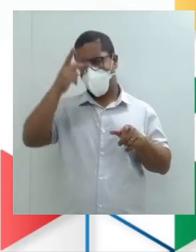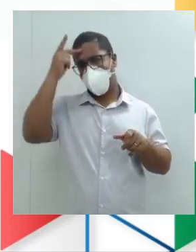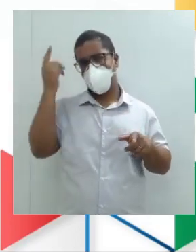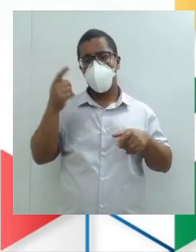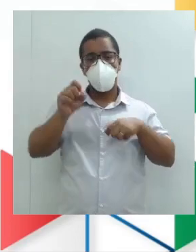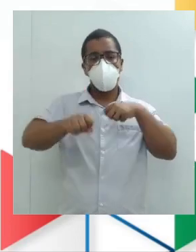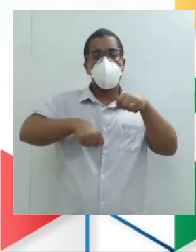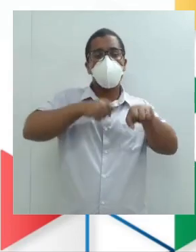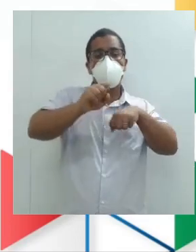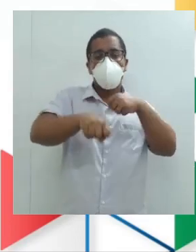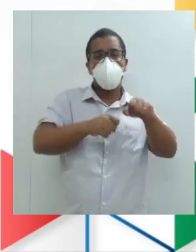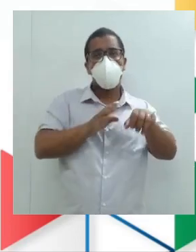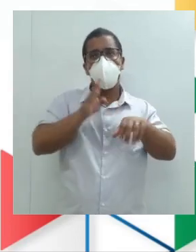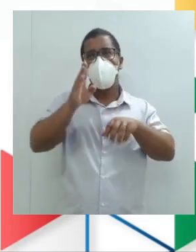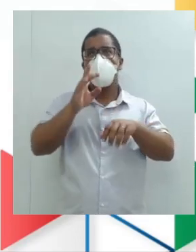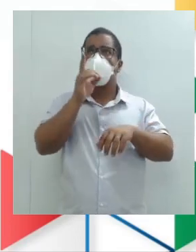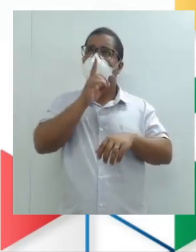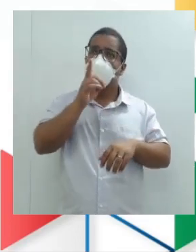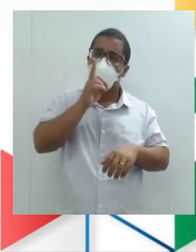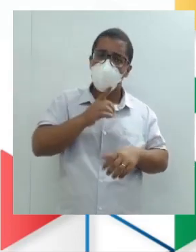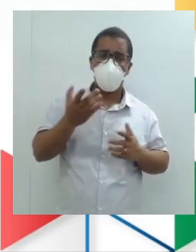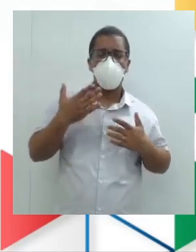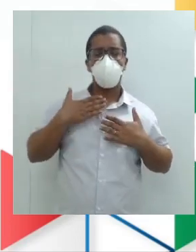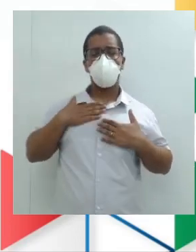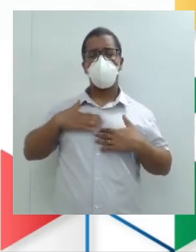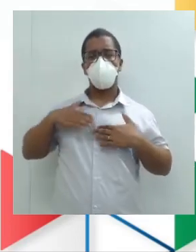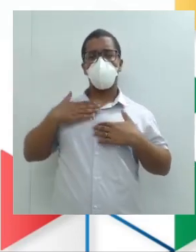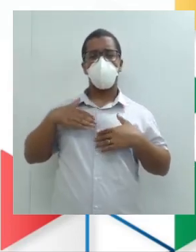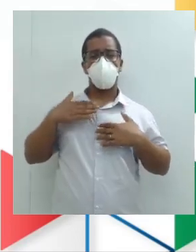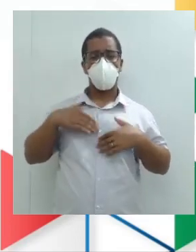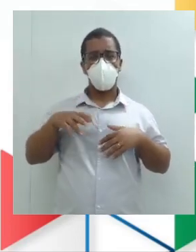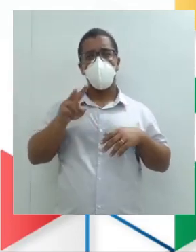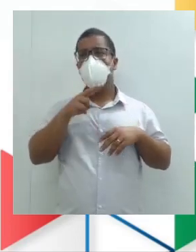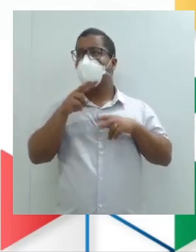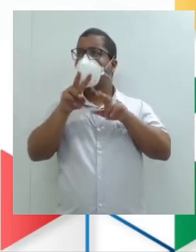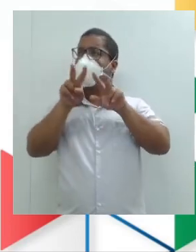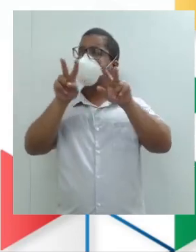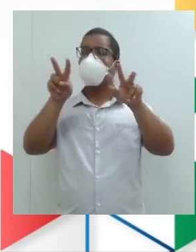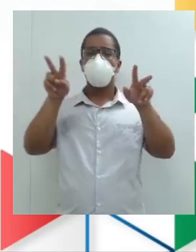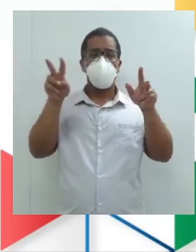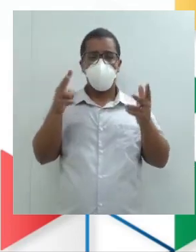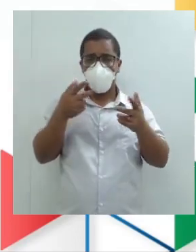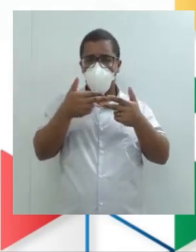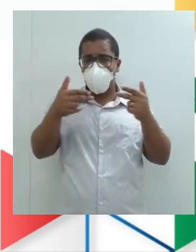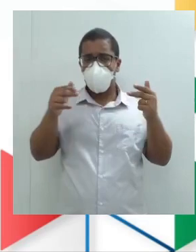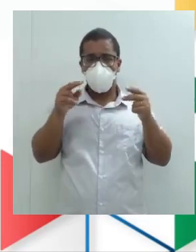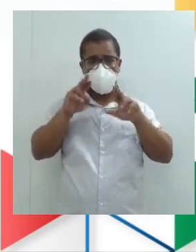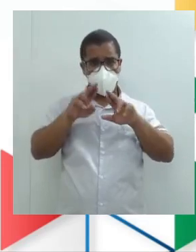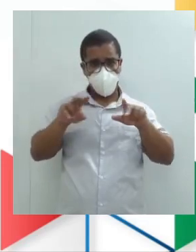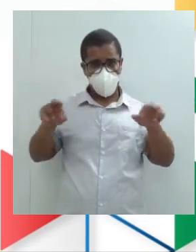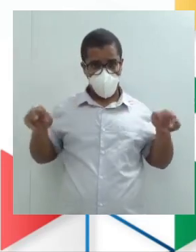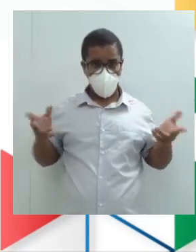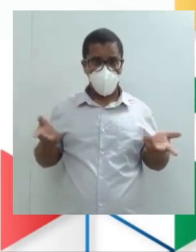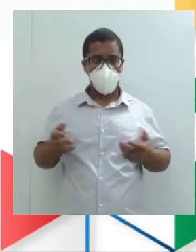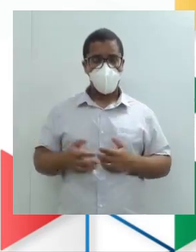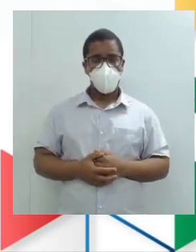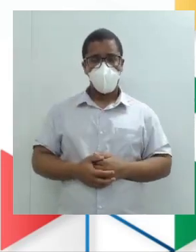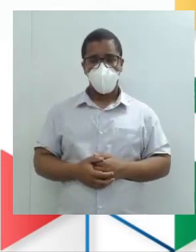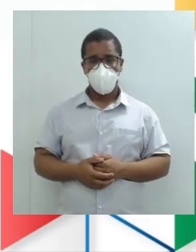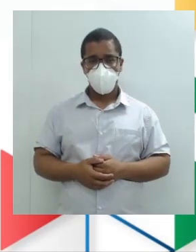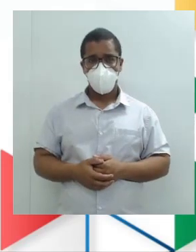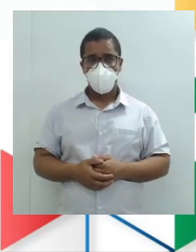sua bike para pedalar no domingo, para relaxar, para ver paisagens diferentes, etc.